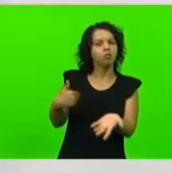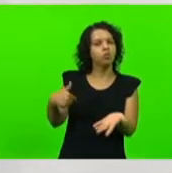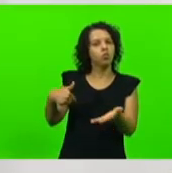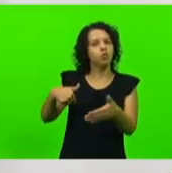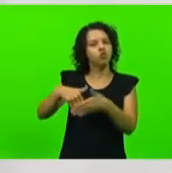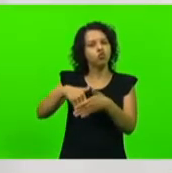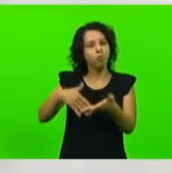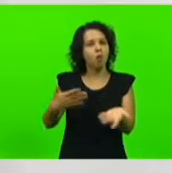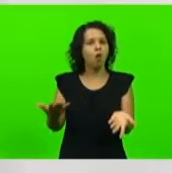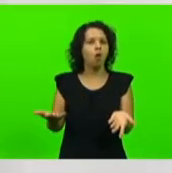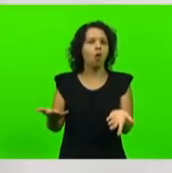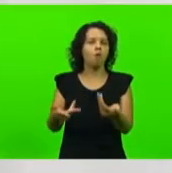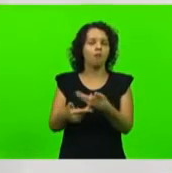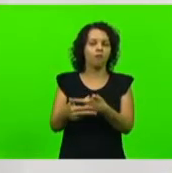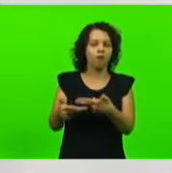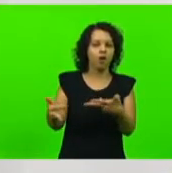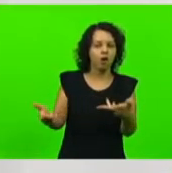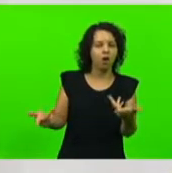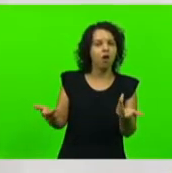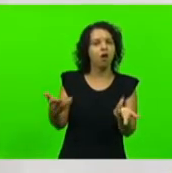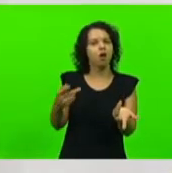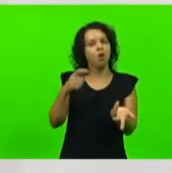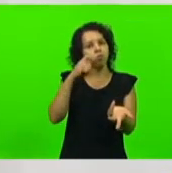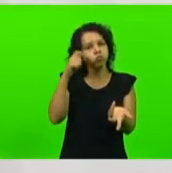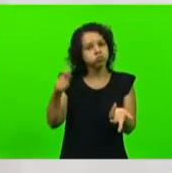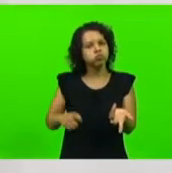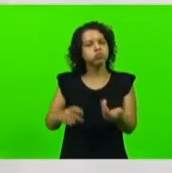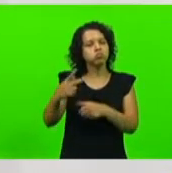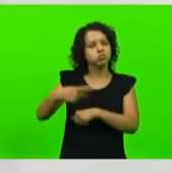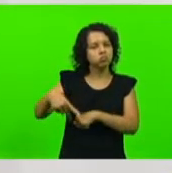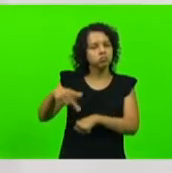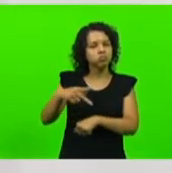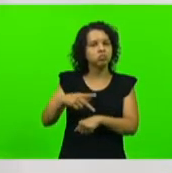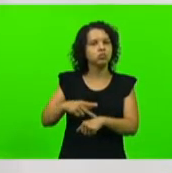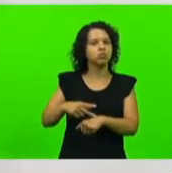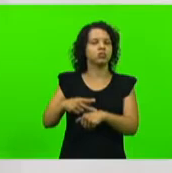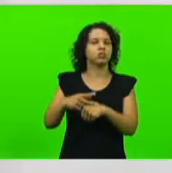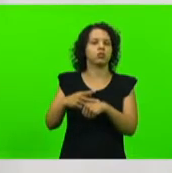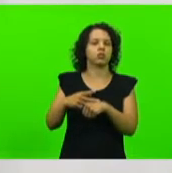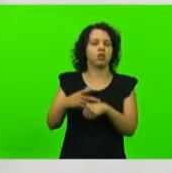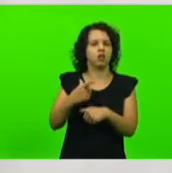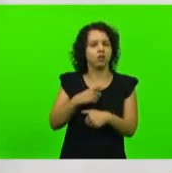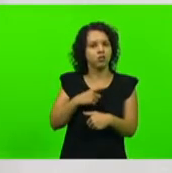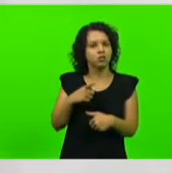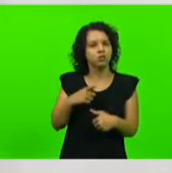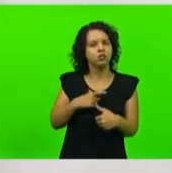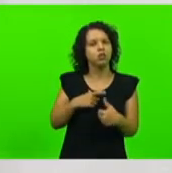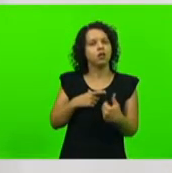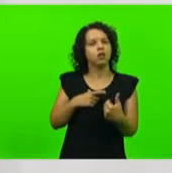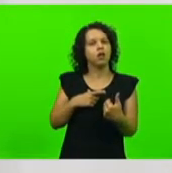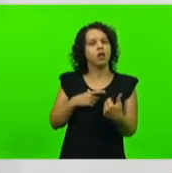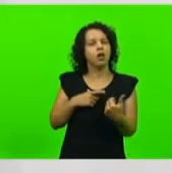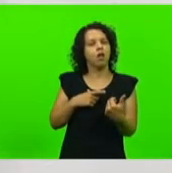por ser um país de características muito nobres e de